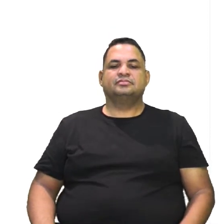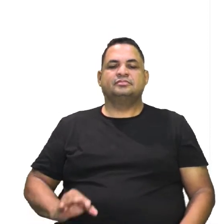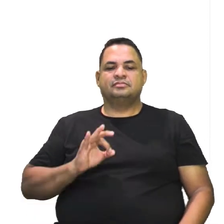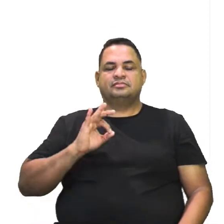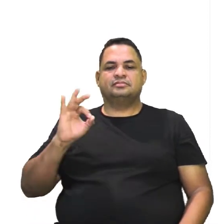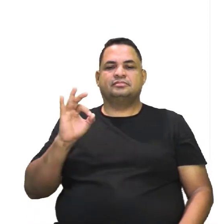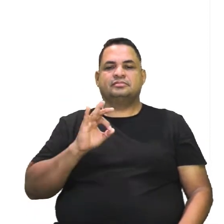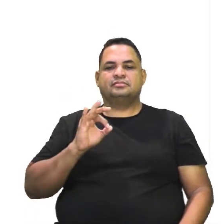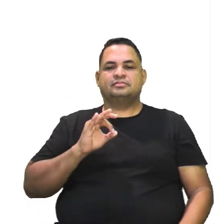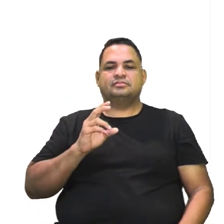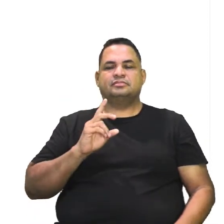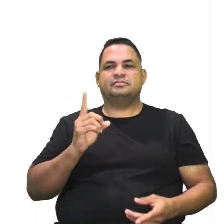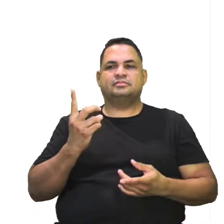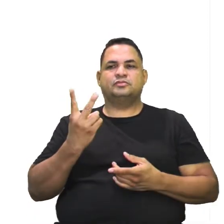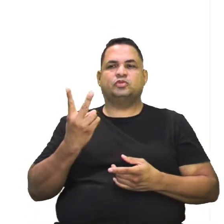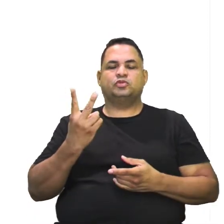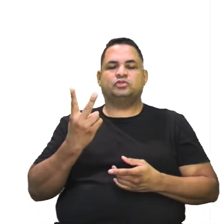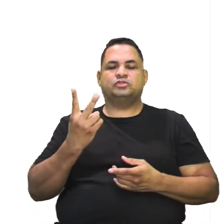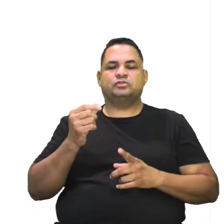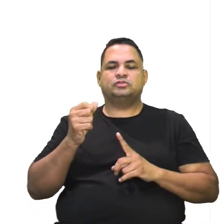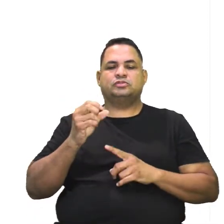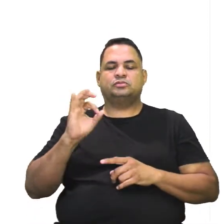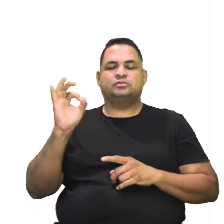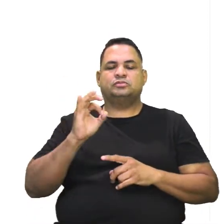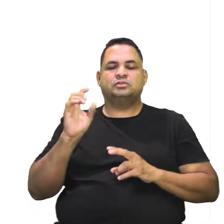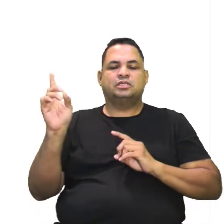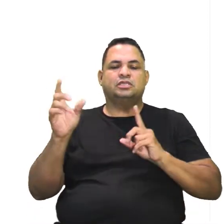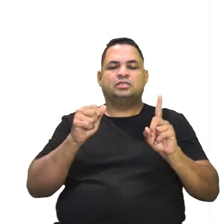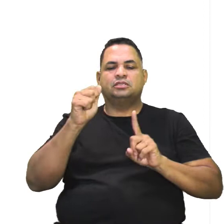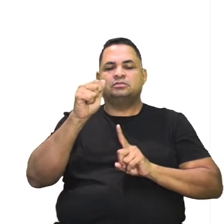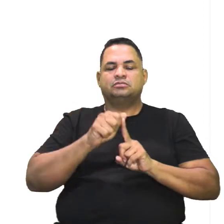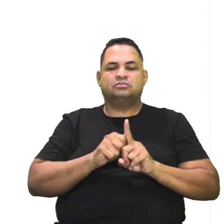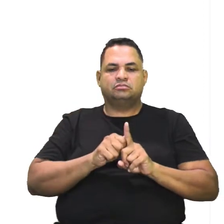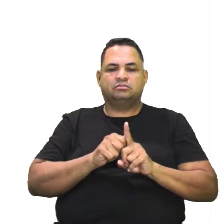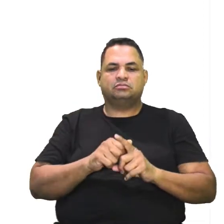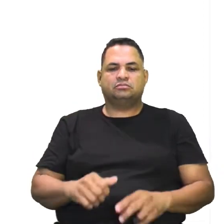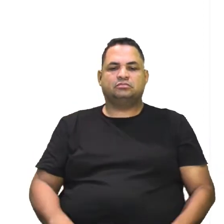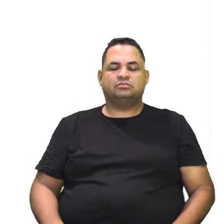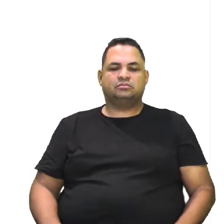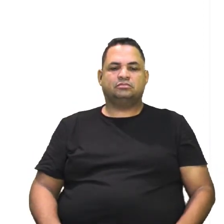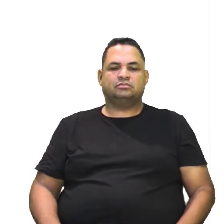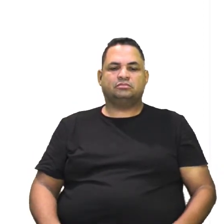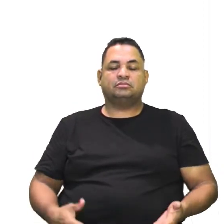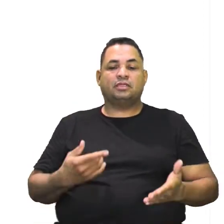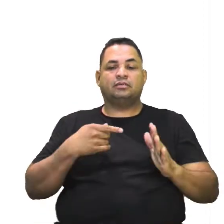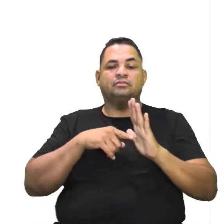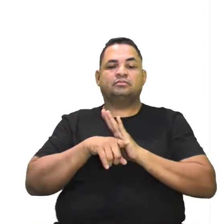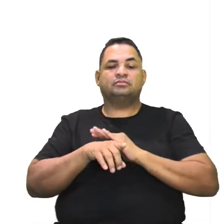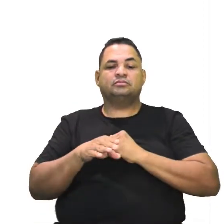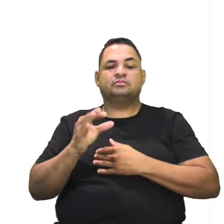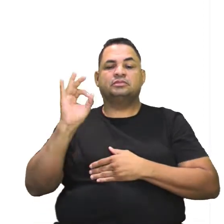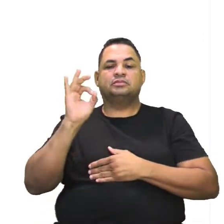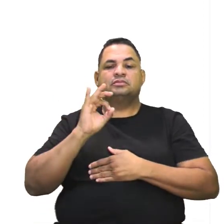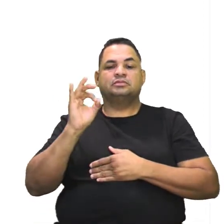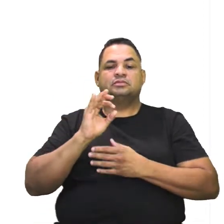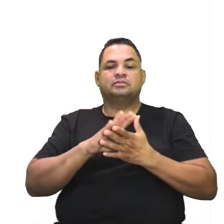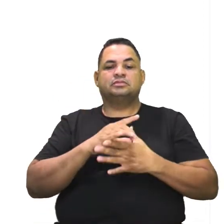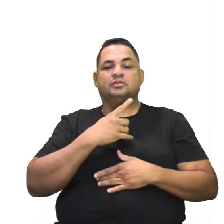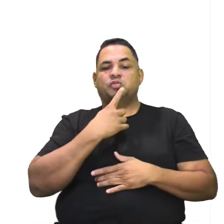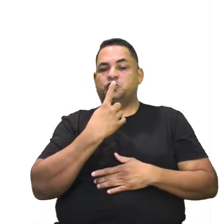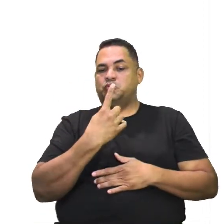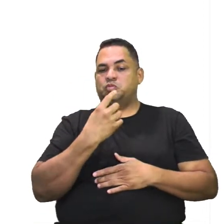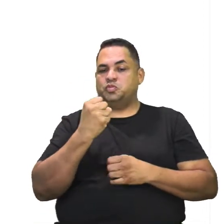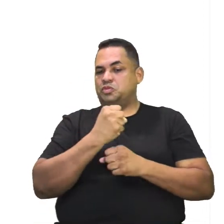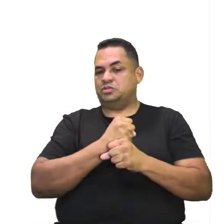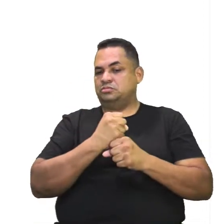taxa de 2% ao mês. Então, essa é a minha taxa do período dado, 2% ao mês. E eu quero saber qual que é a taxa equivalente de um